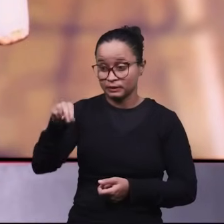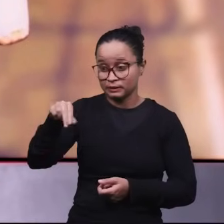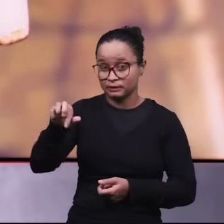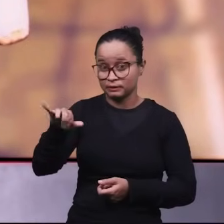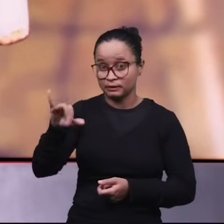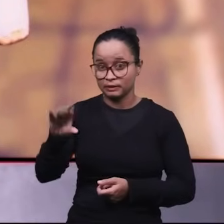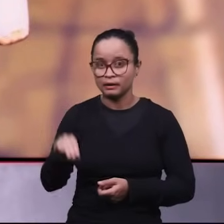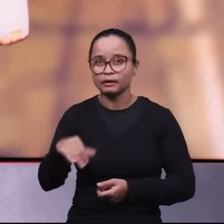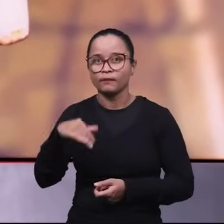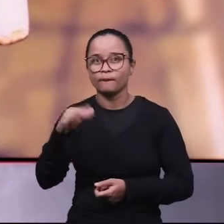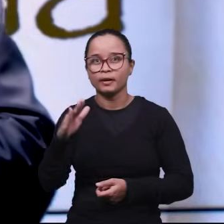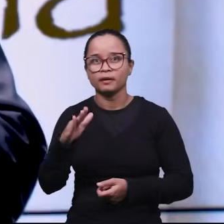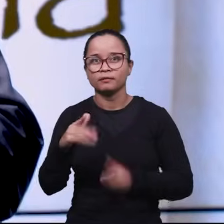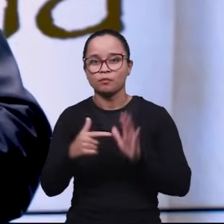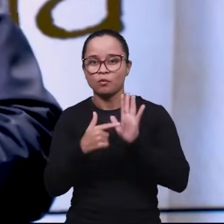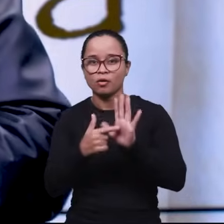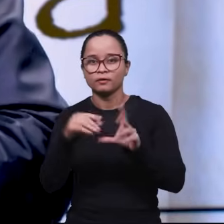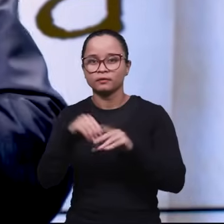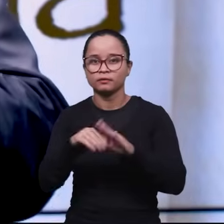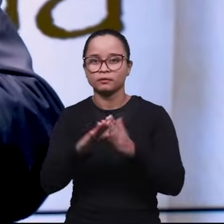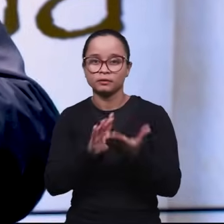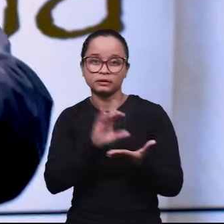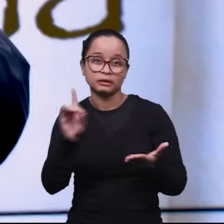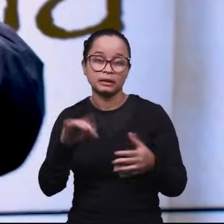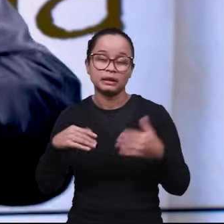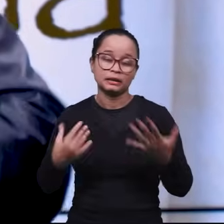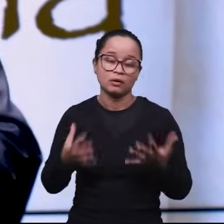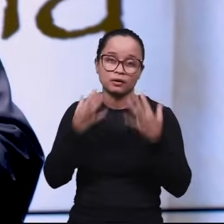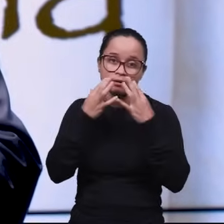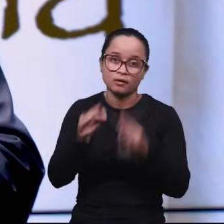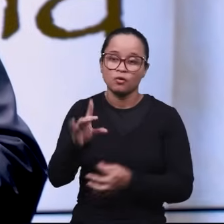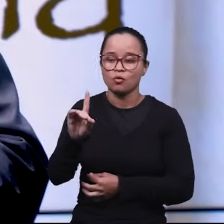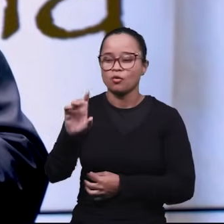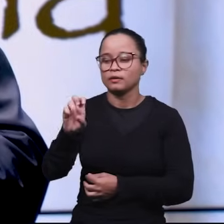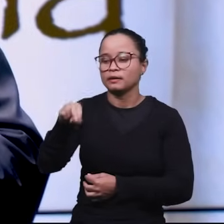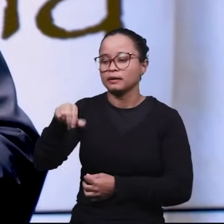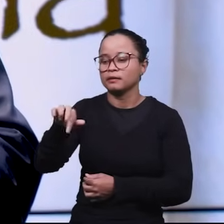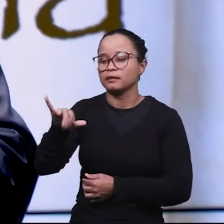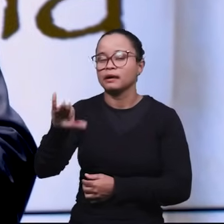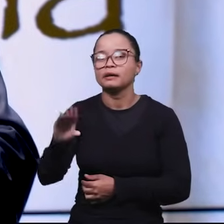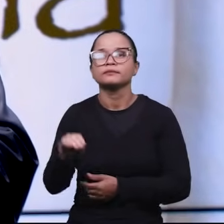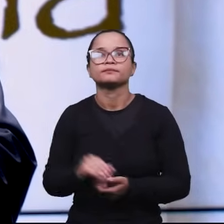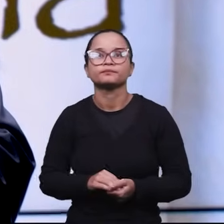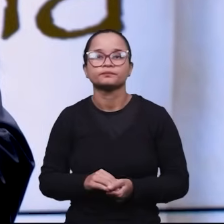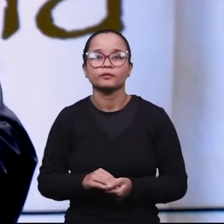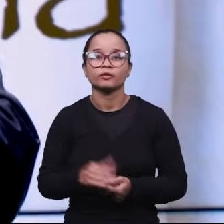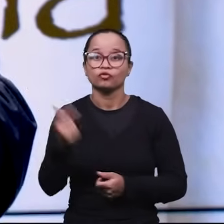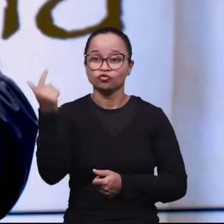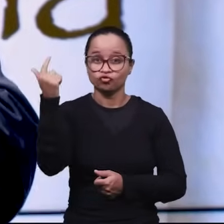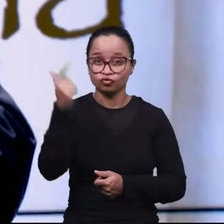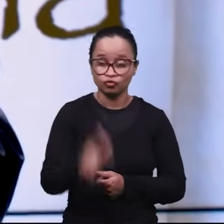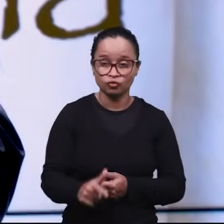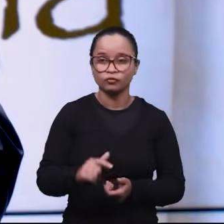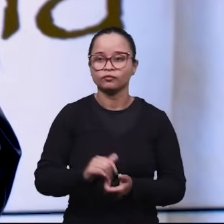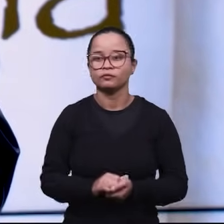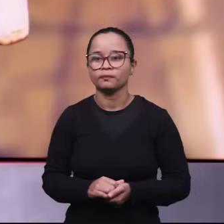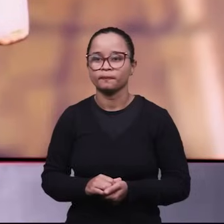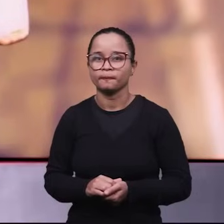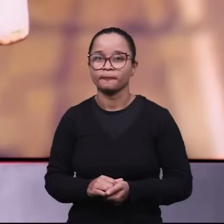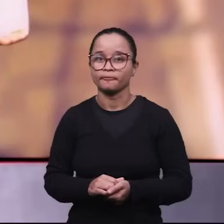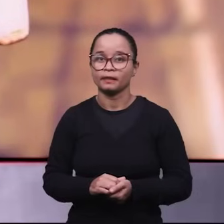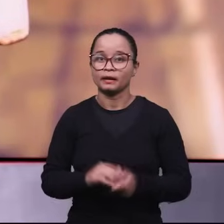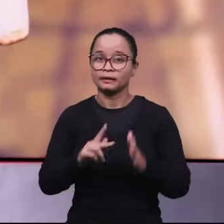mencionado na Bíblia. E olha só, o denário ainda é mencionado novamente na parábola dos 2